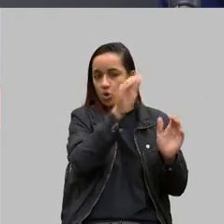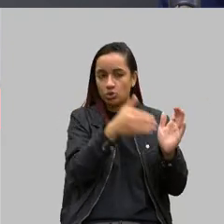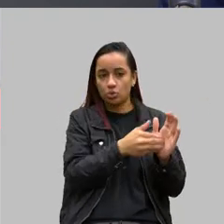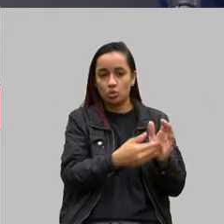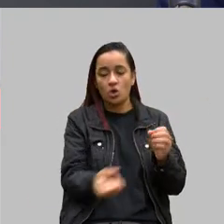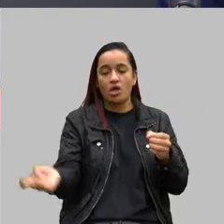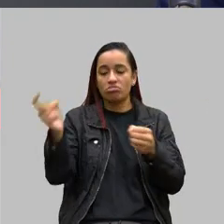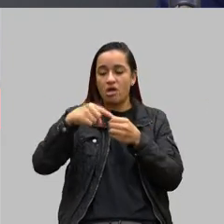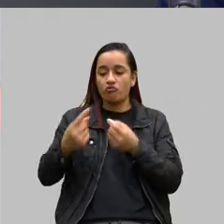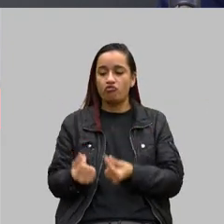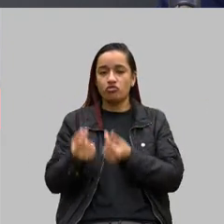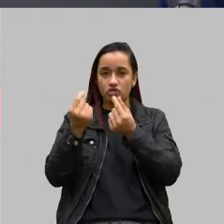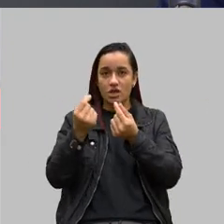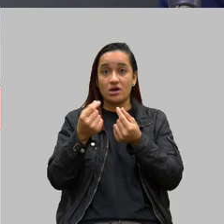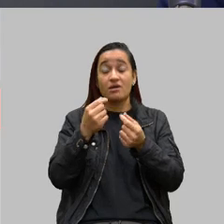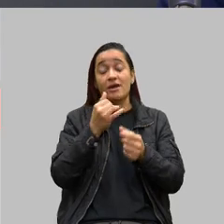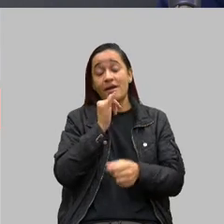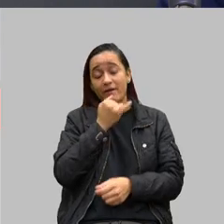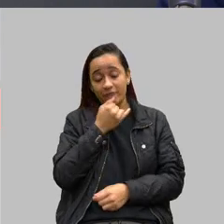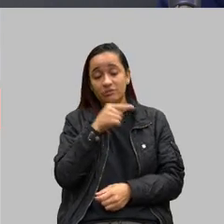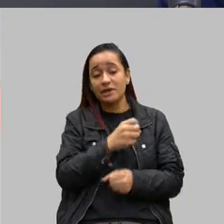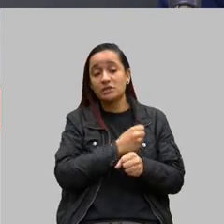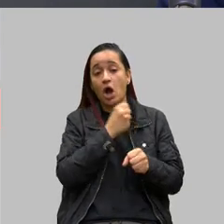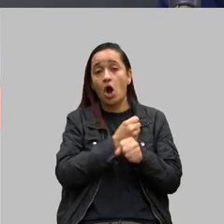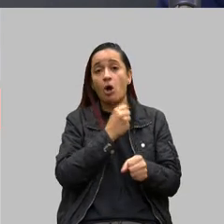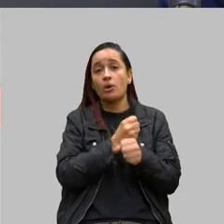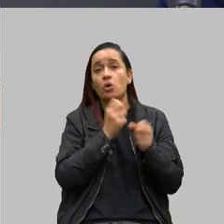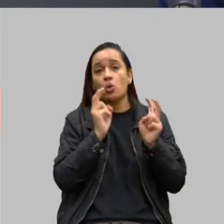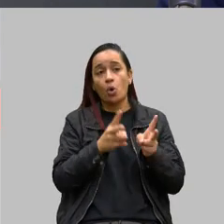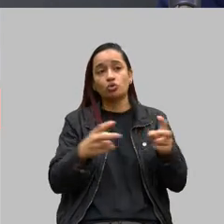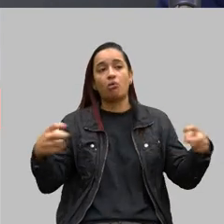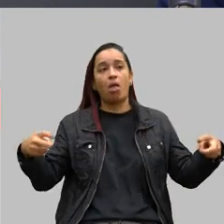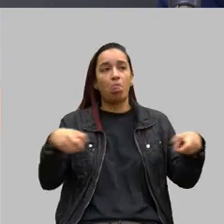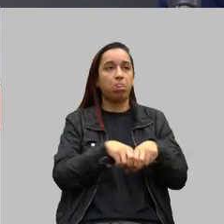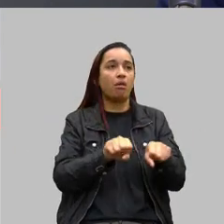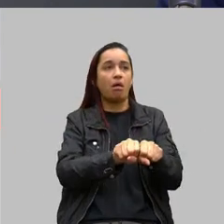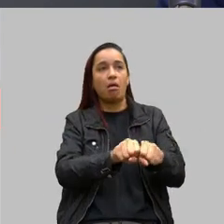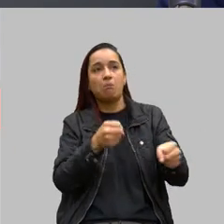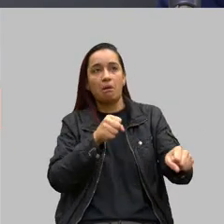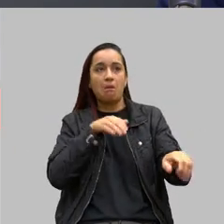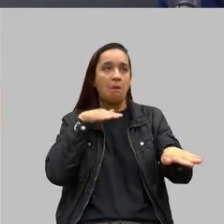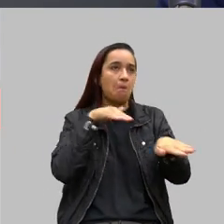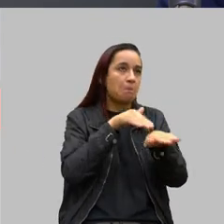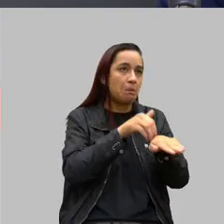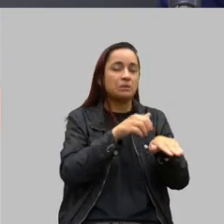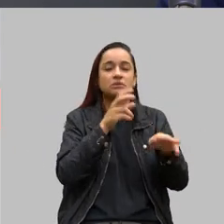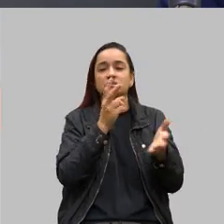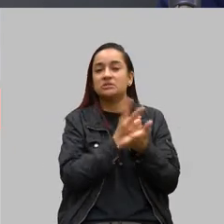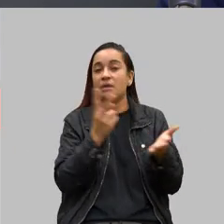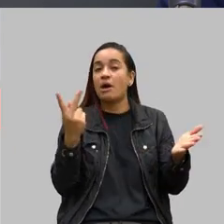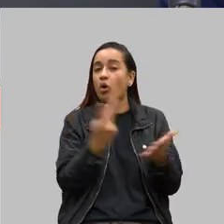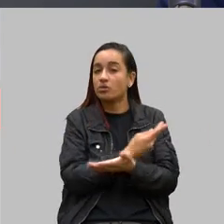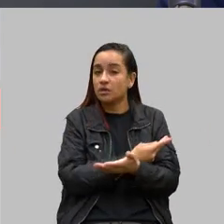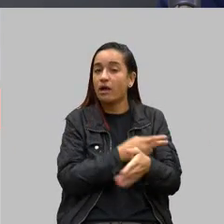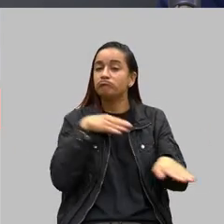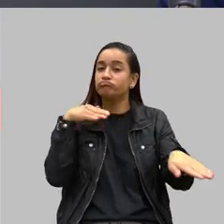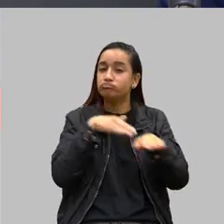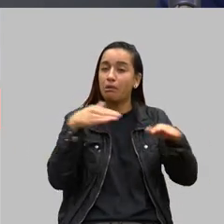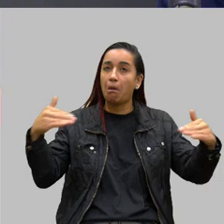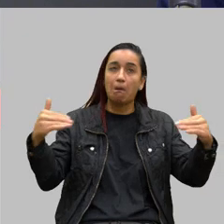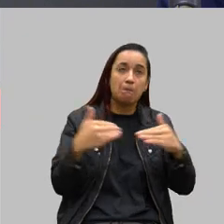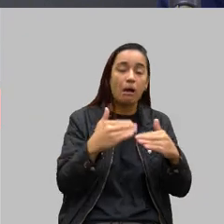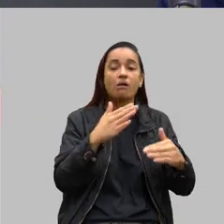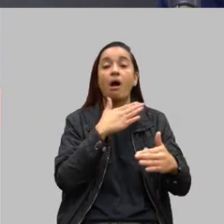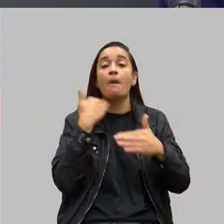infelizmente esta obra continua inclusive com vários acidentes inclusive acidentes graves igual recente teve mais um mortes e ela é uma